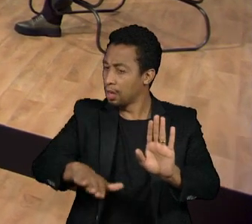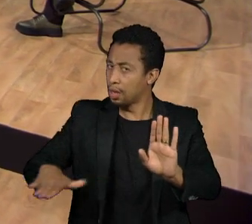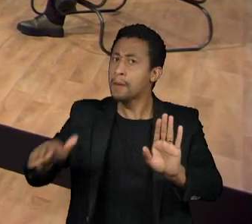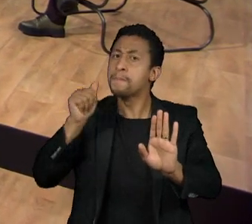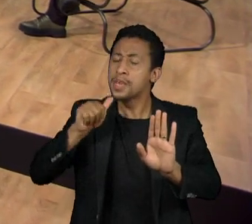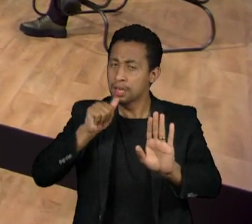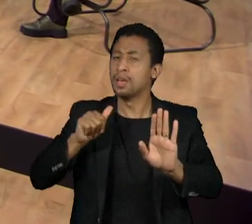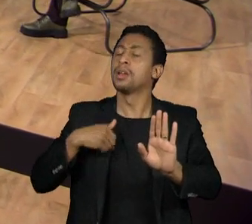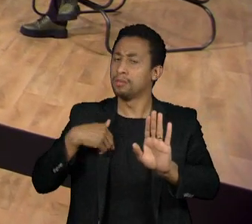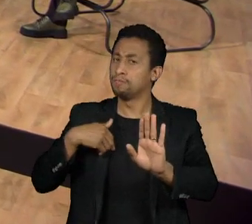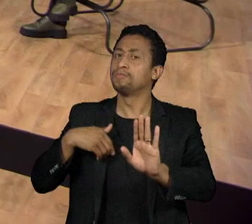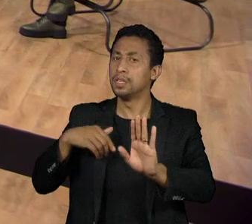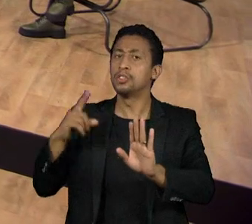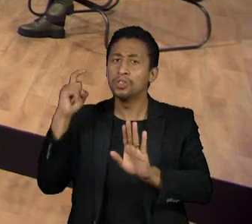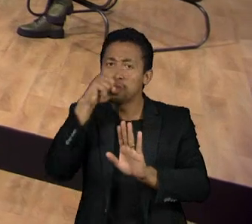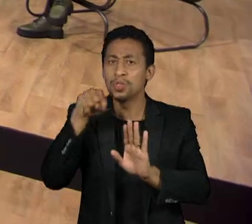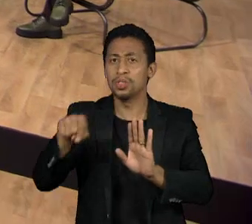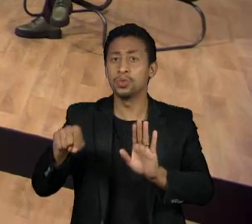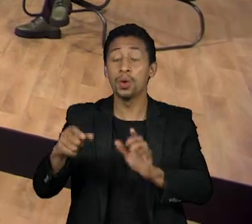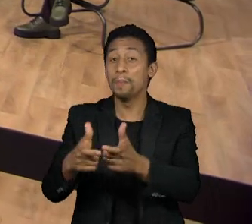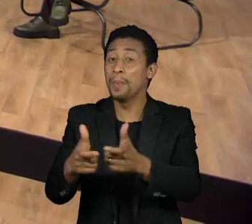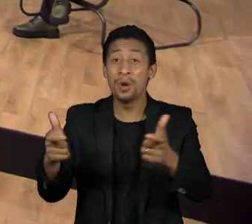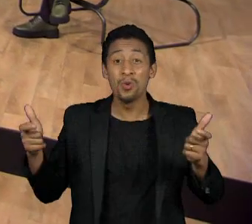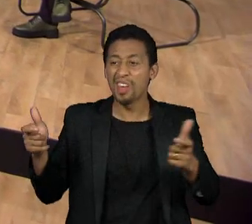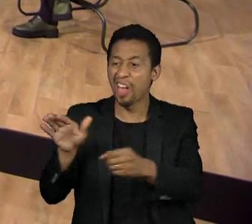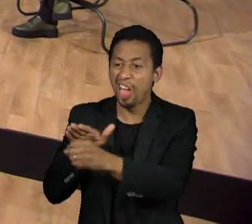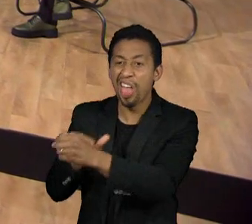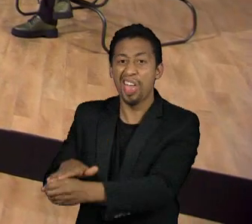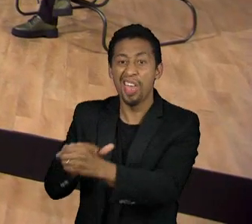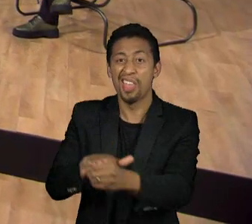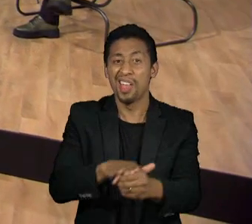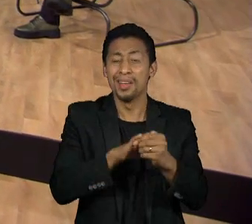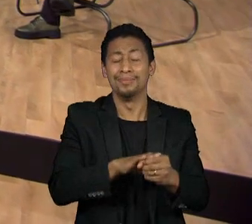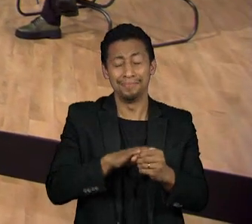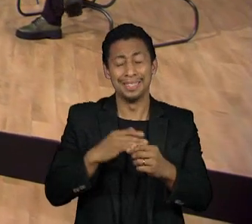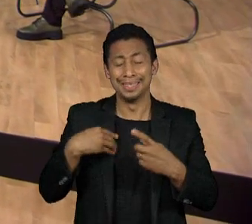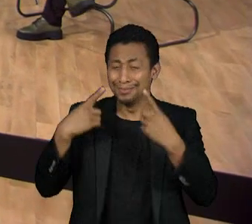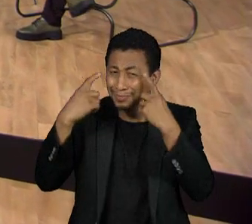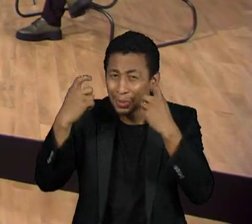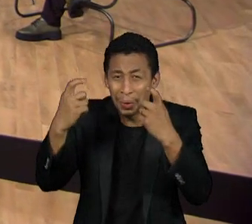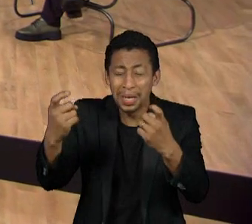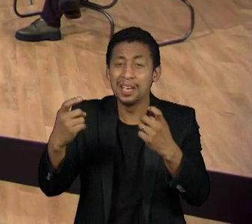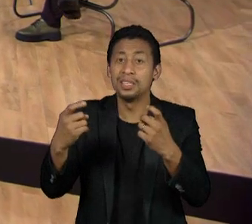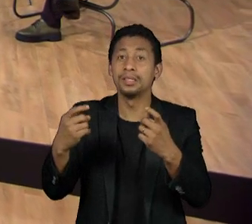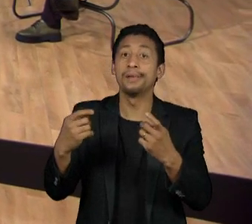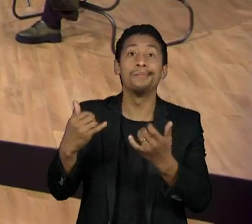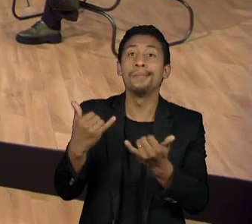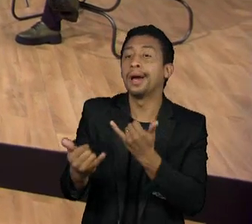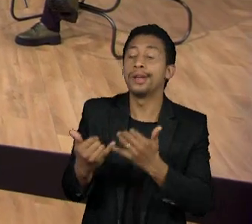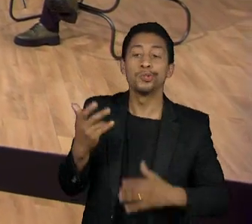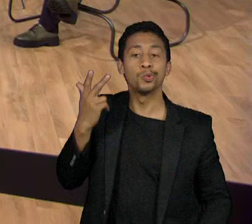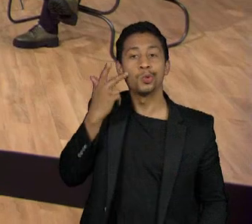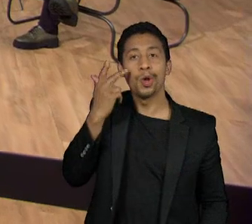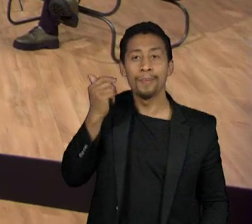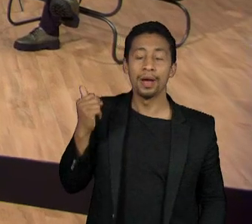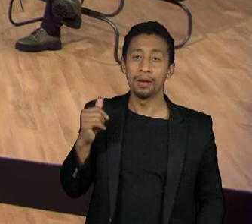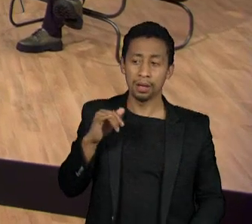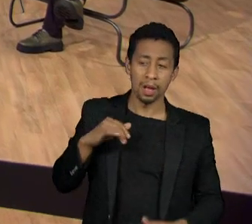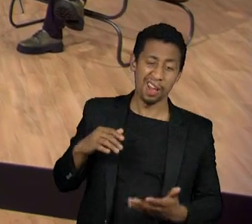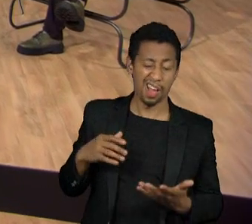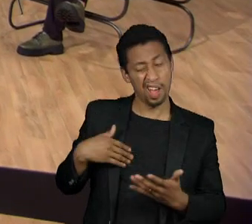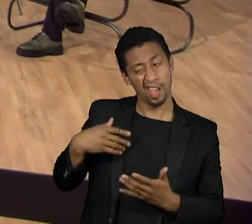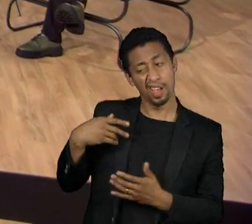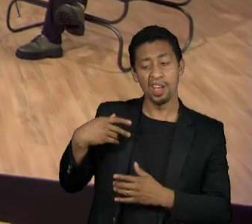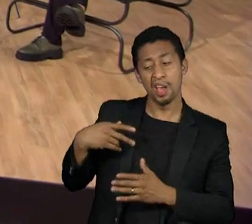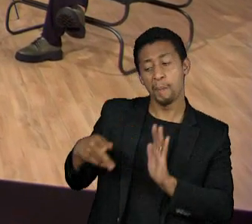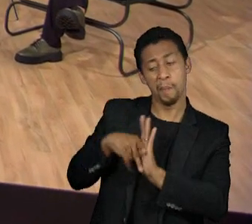valor menor e elas são submetidas a violências que são aturadas pela sociedade. A gente diz assim, mas isso aí é coisa de mulher. Então,